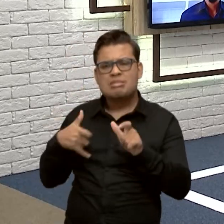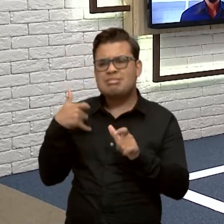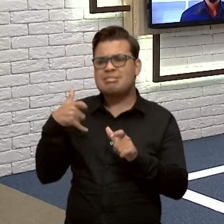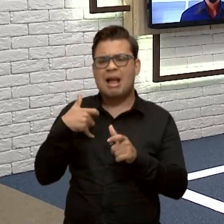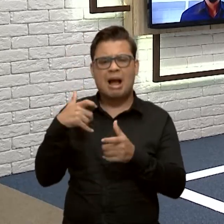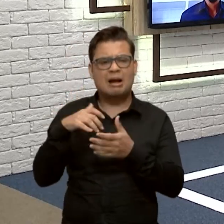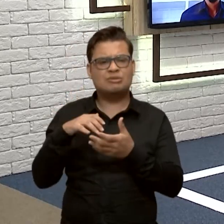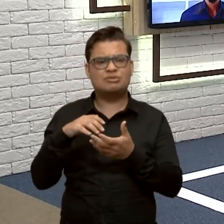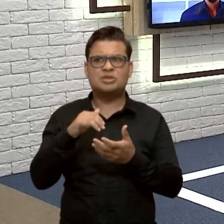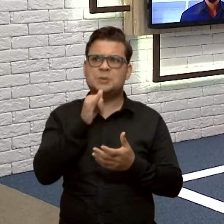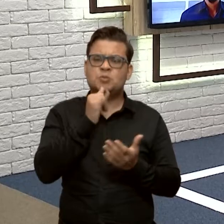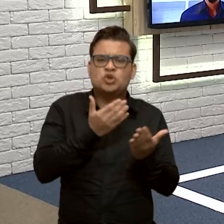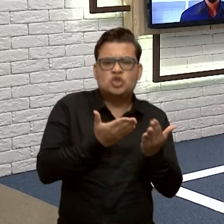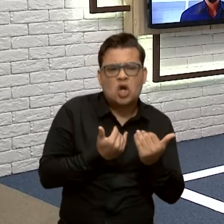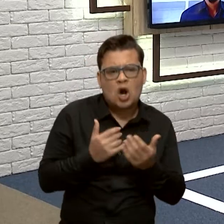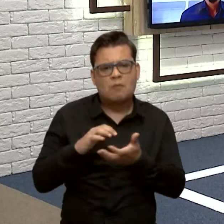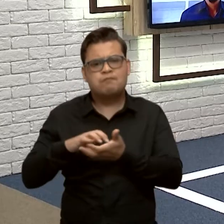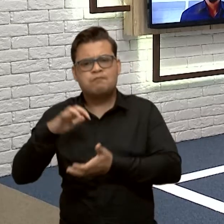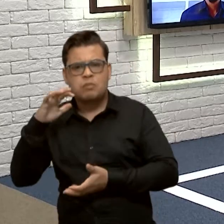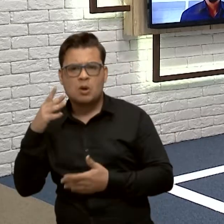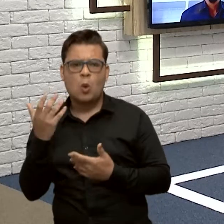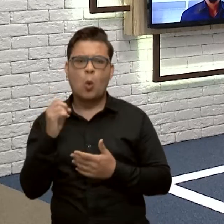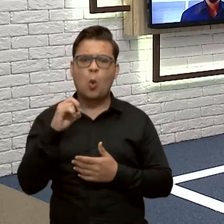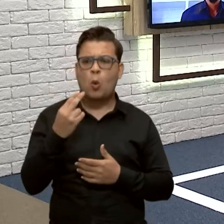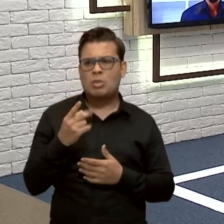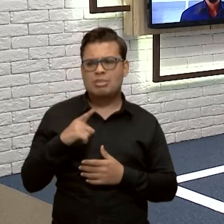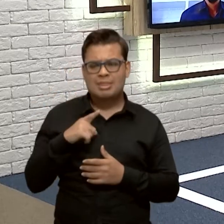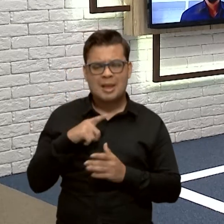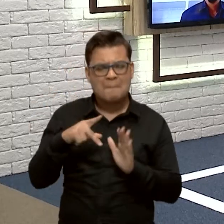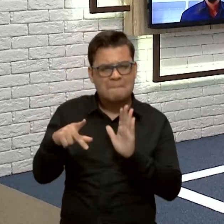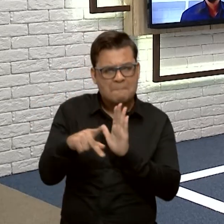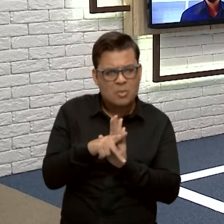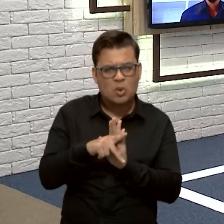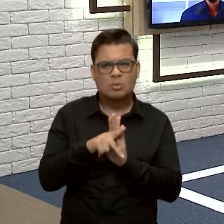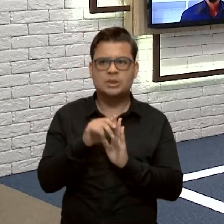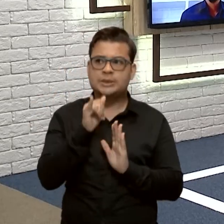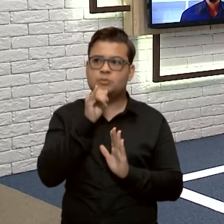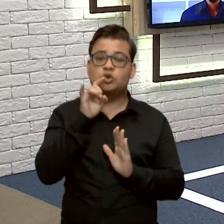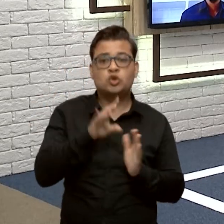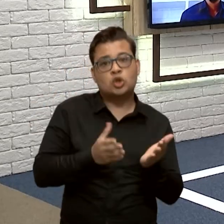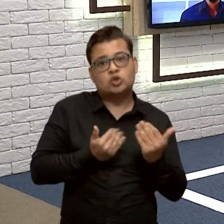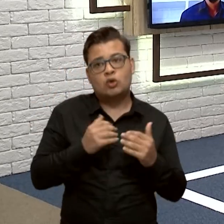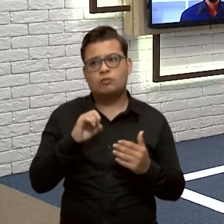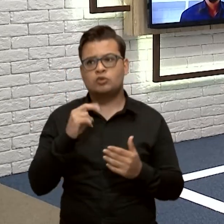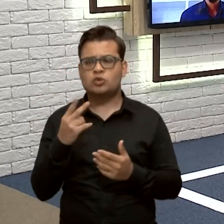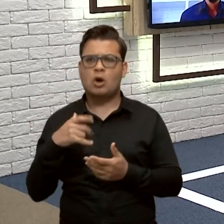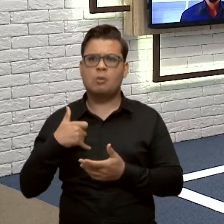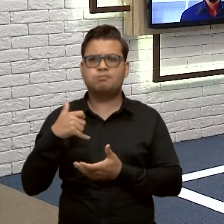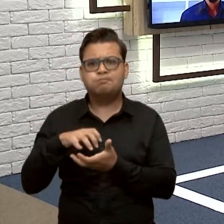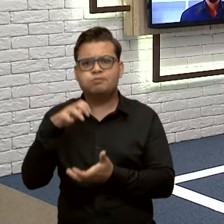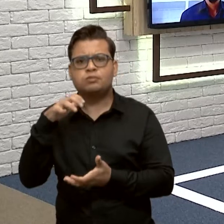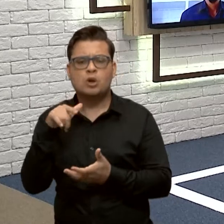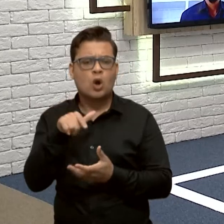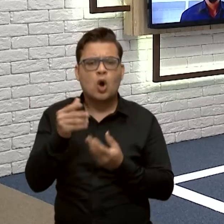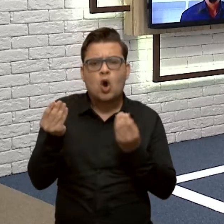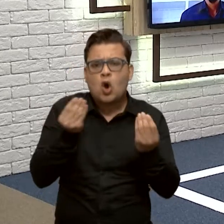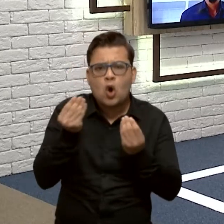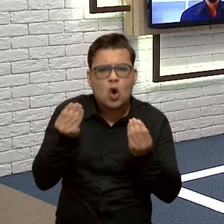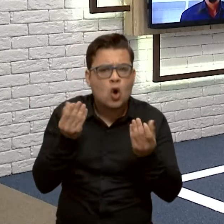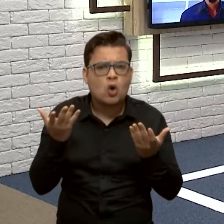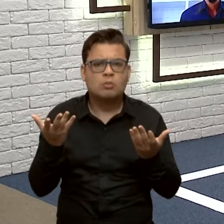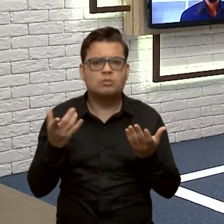idades, ou tem um público de uma faixa etária, algum perfil que tende a aproveitar mais esse estilo ou gostar